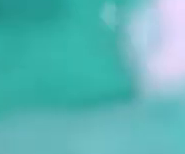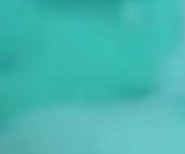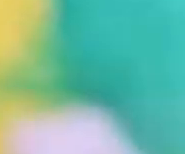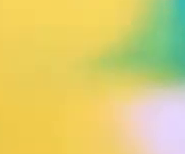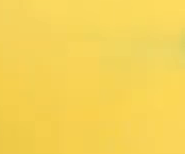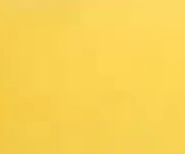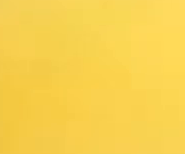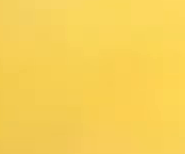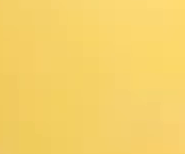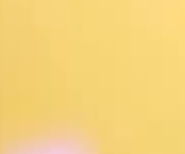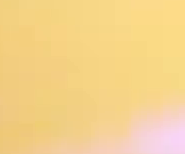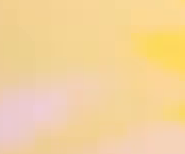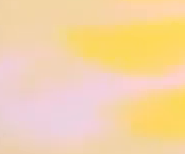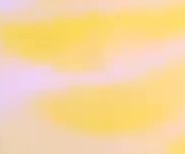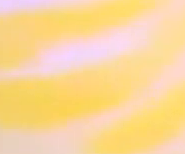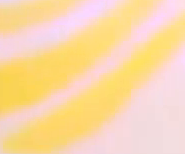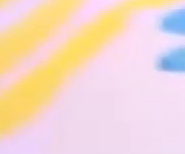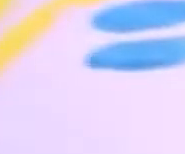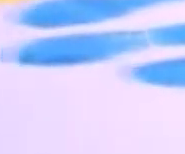a